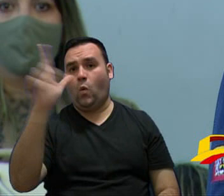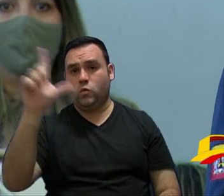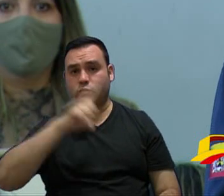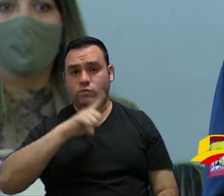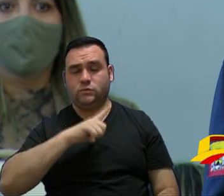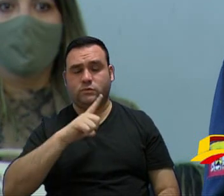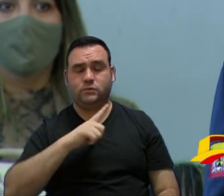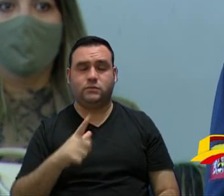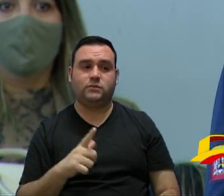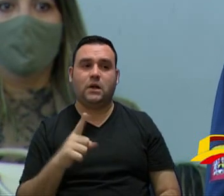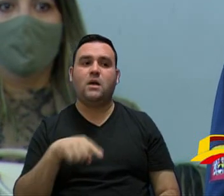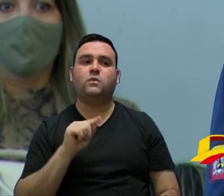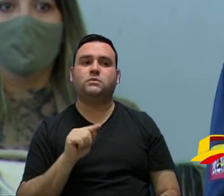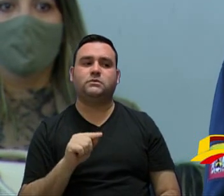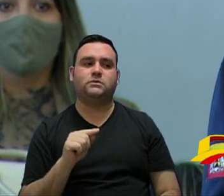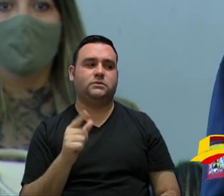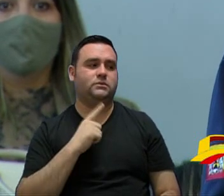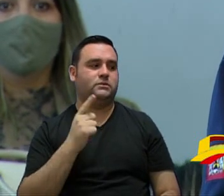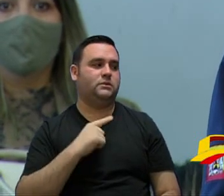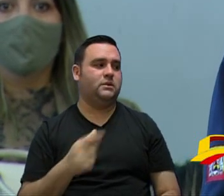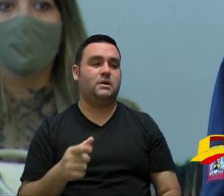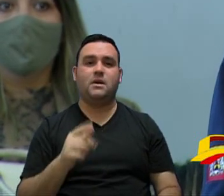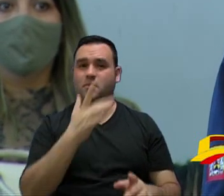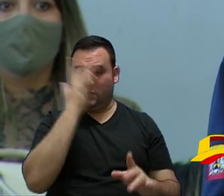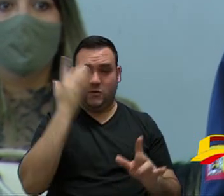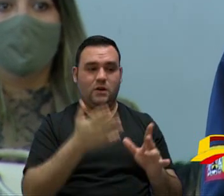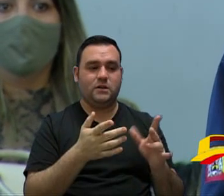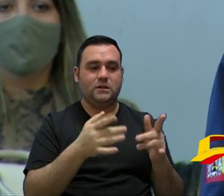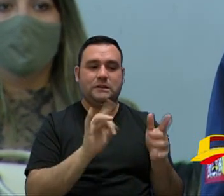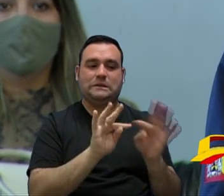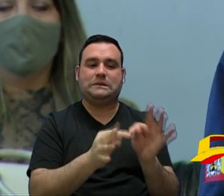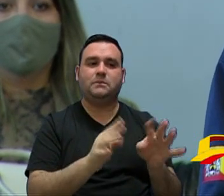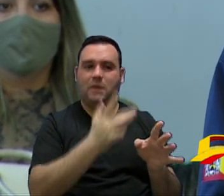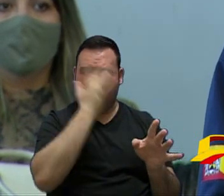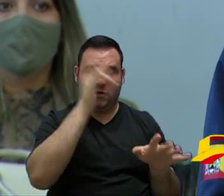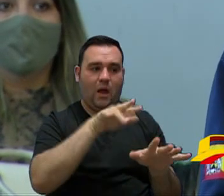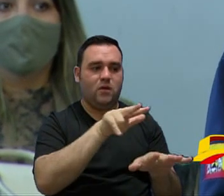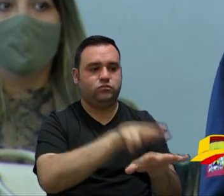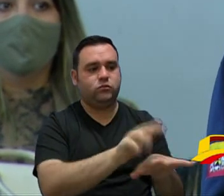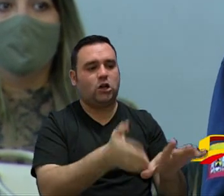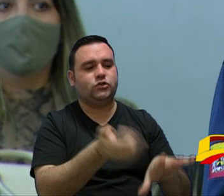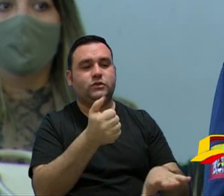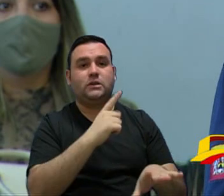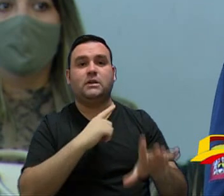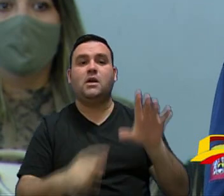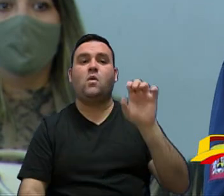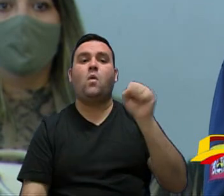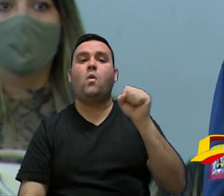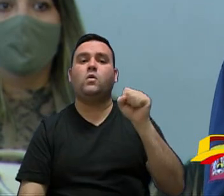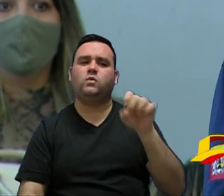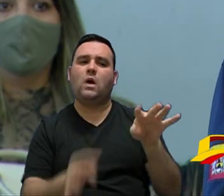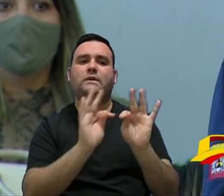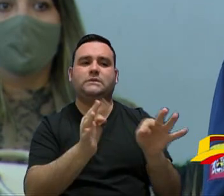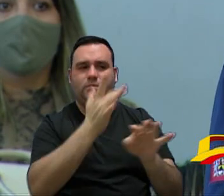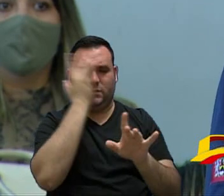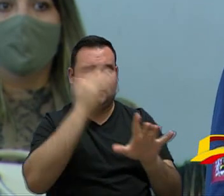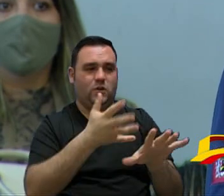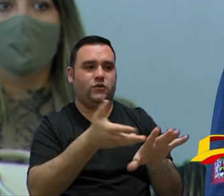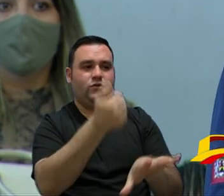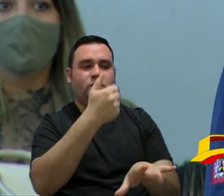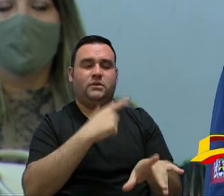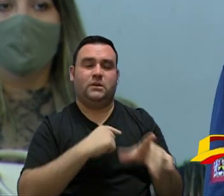contratualização que são as ambulâncias de simples remoção né se ela tá falando isso tem oito ambulâncias e simples remoção